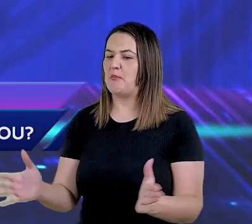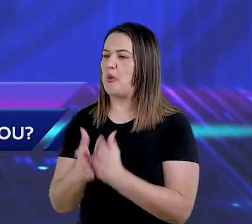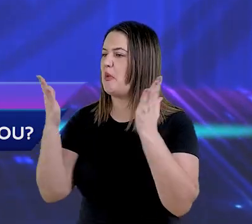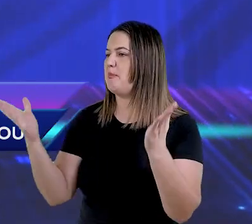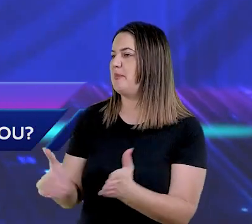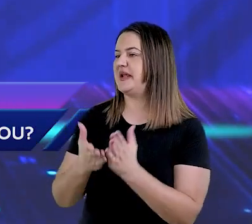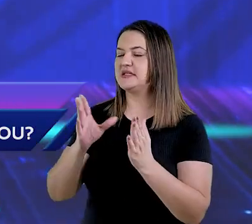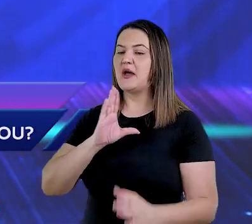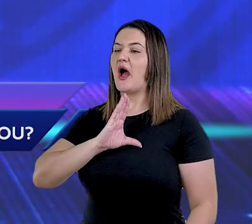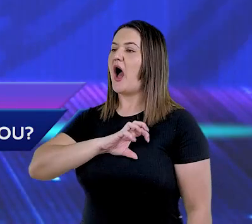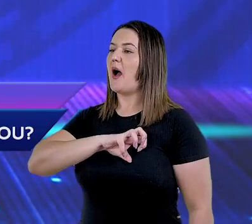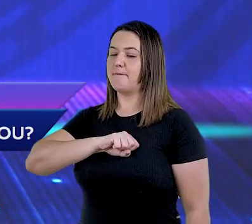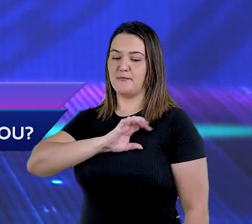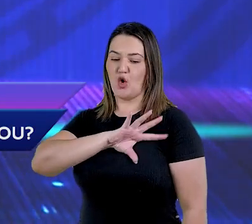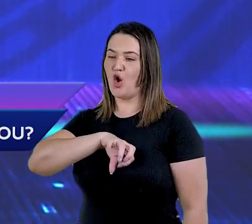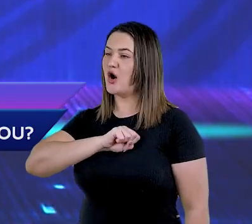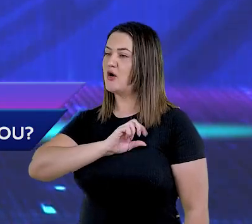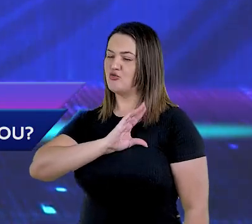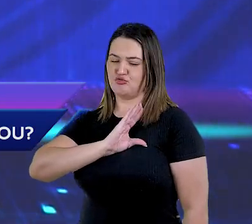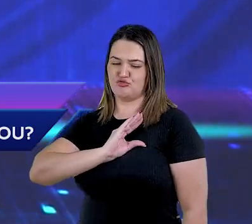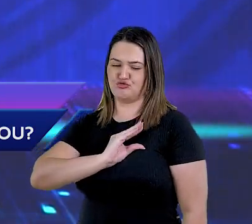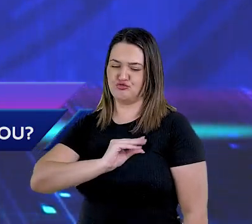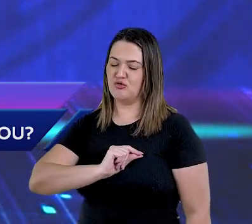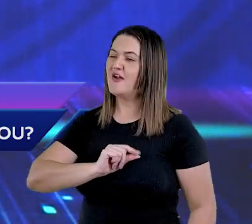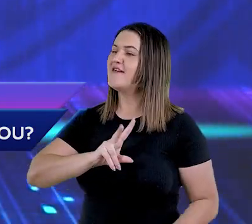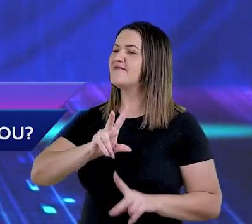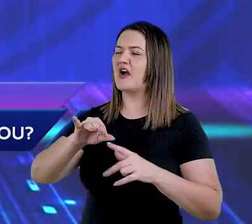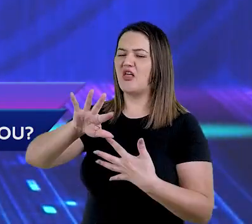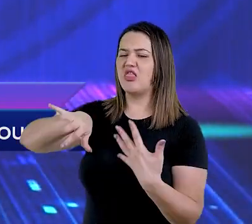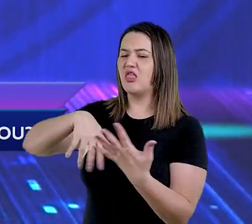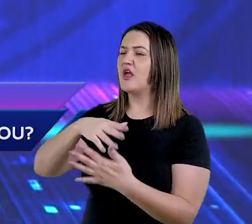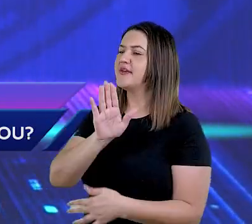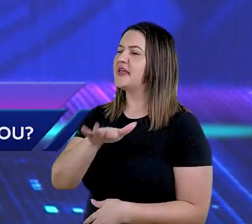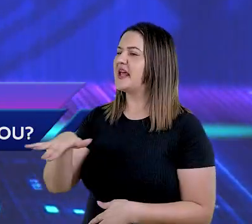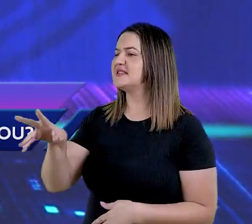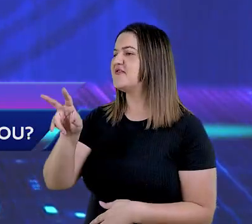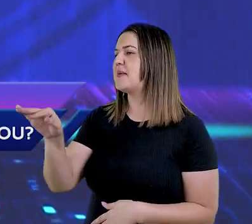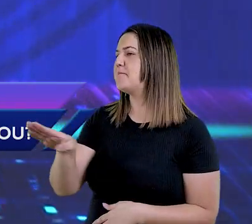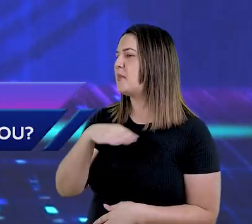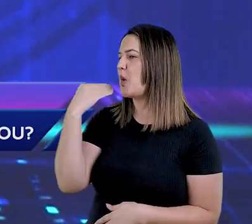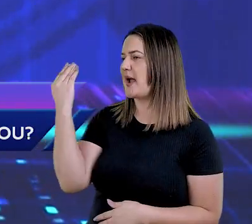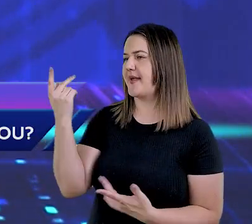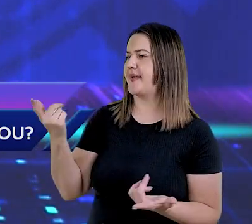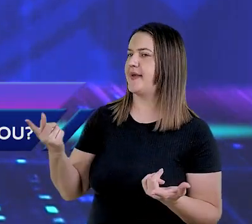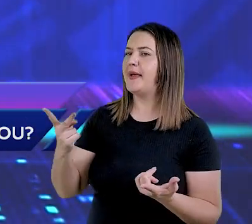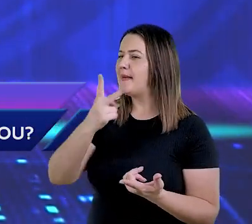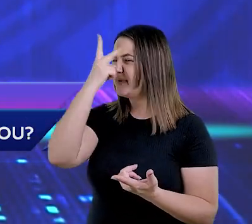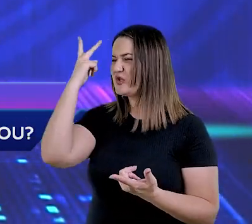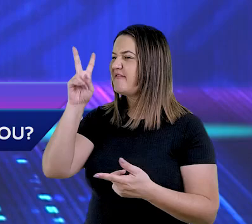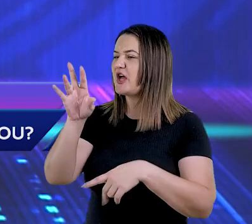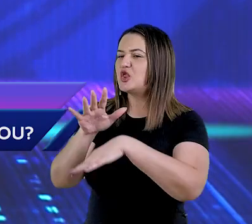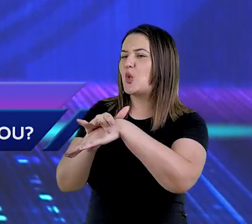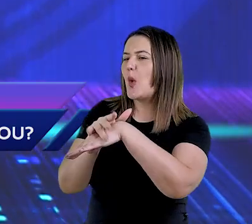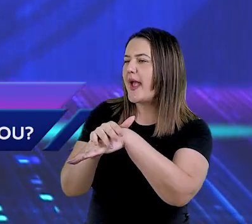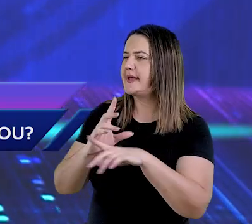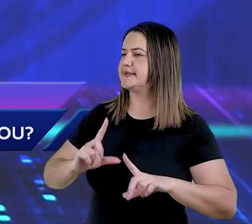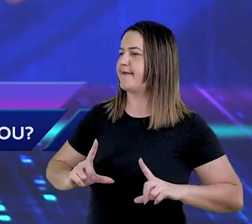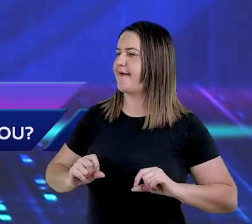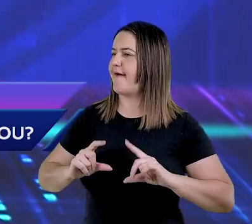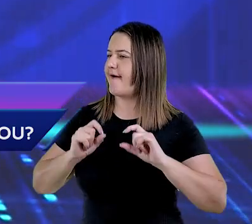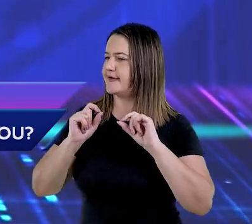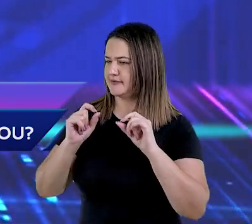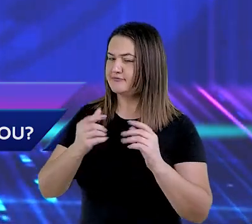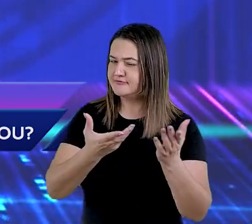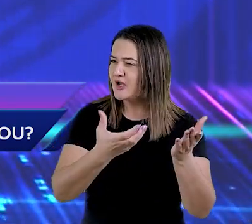vai se esfriar, serão indiferentes. As pessoas vão sofrer, criancinhas vão morrer, pessoas vão ter doenças terríveis como câncer e